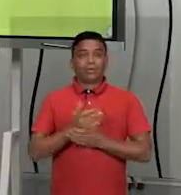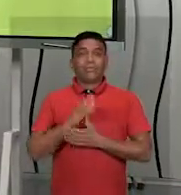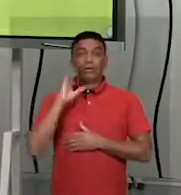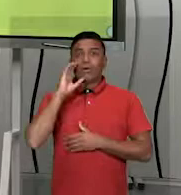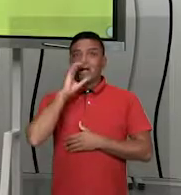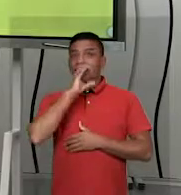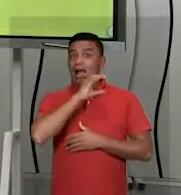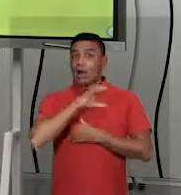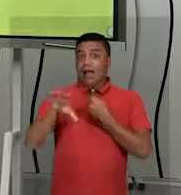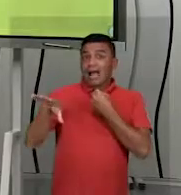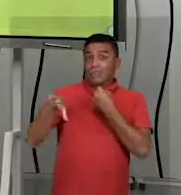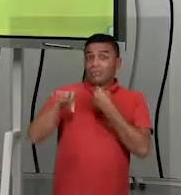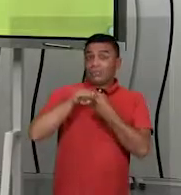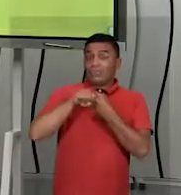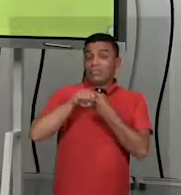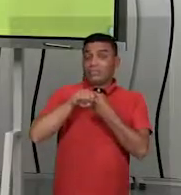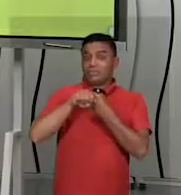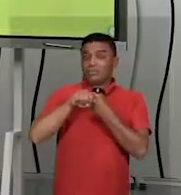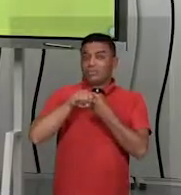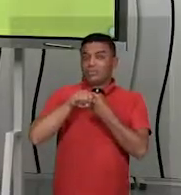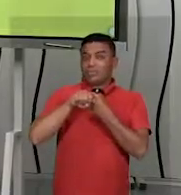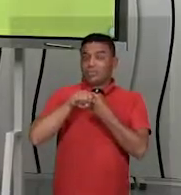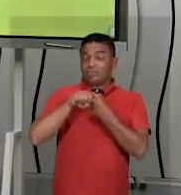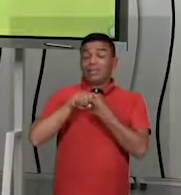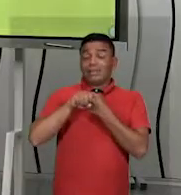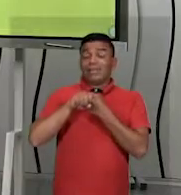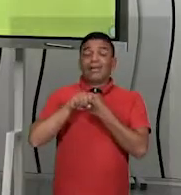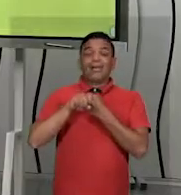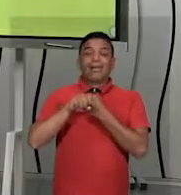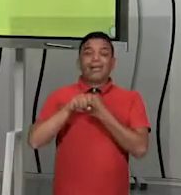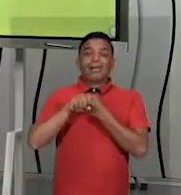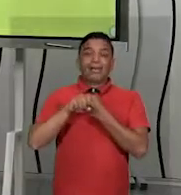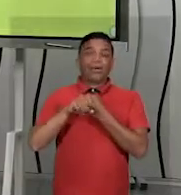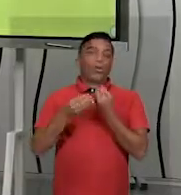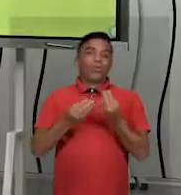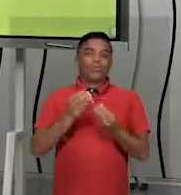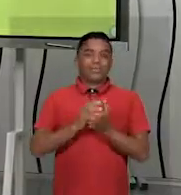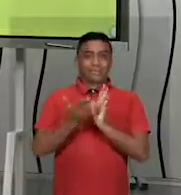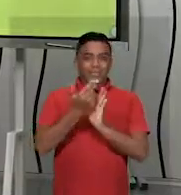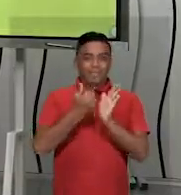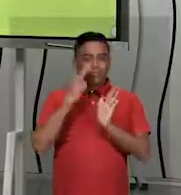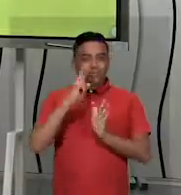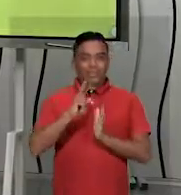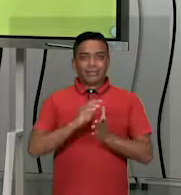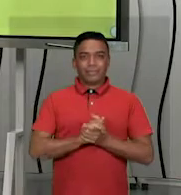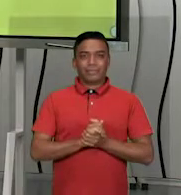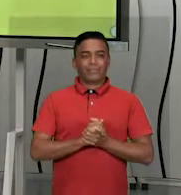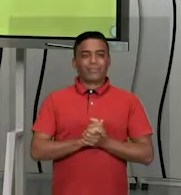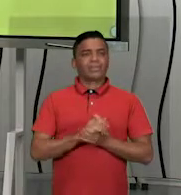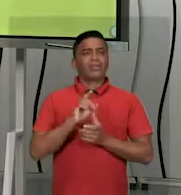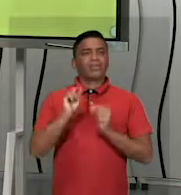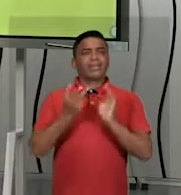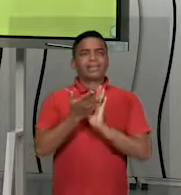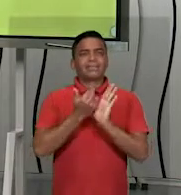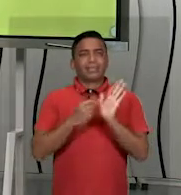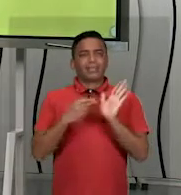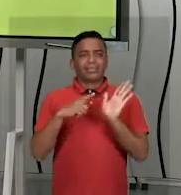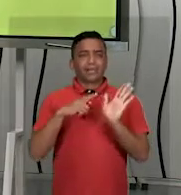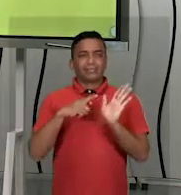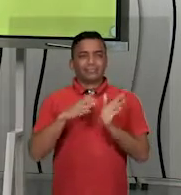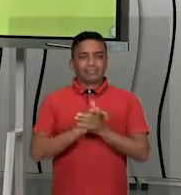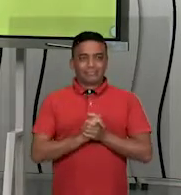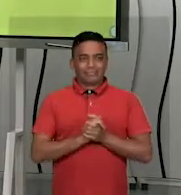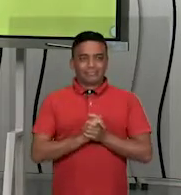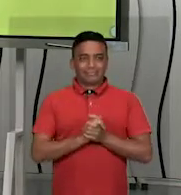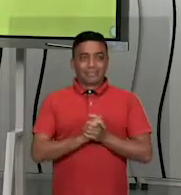é absorvido no ciclo diesel, o calor é absorvido em. Vamos voltar no desenho? Olha só o que tem esse desenho. Se